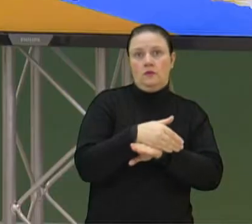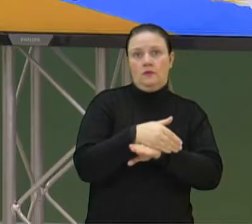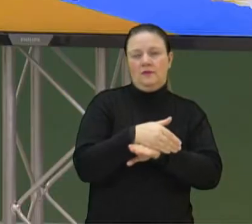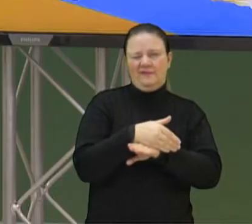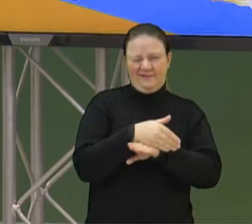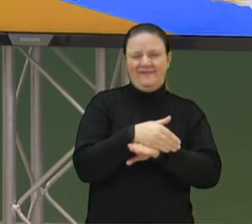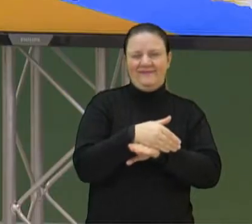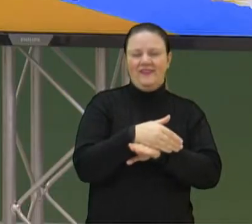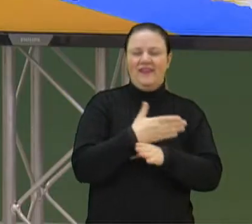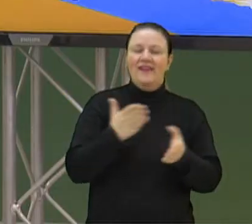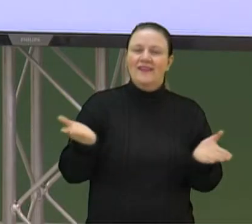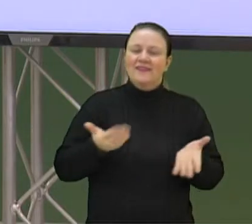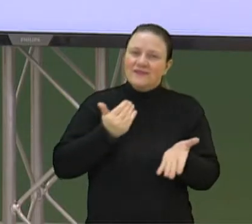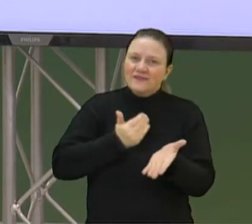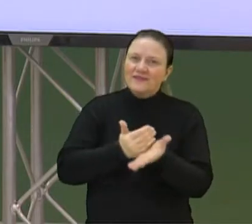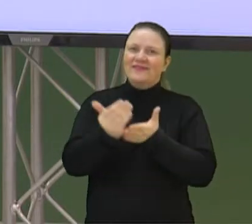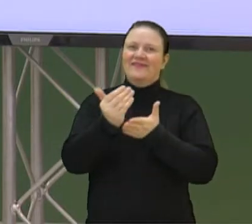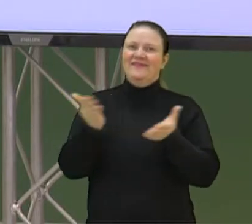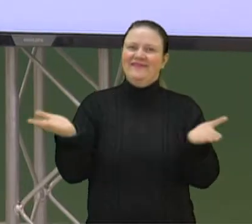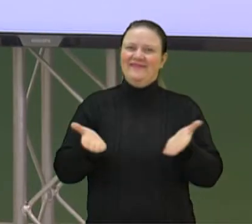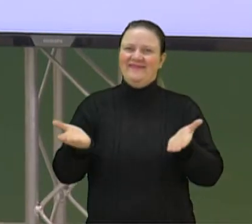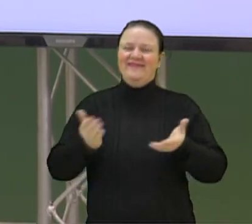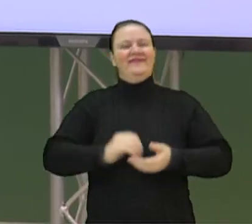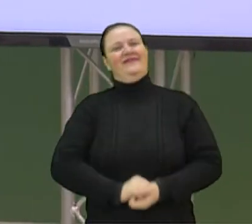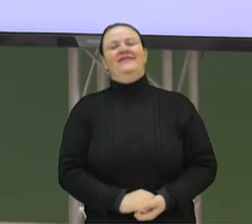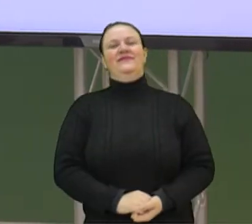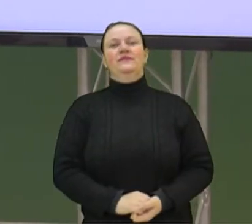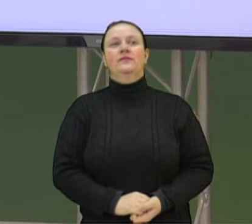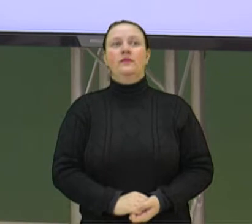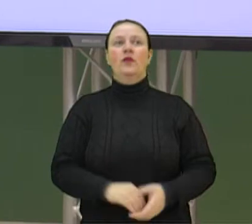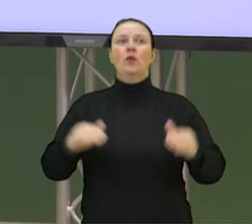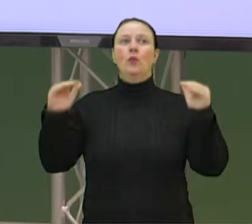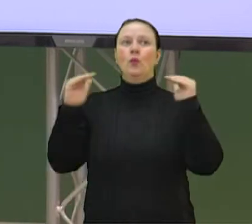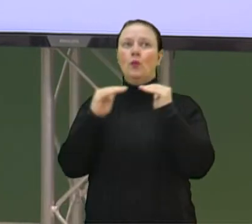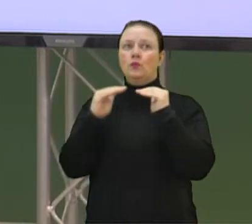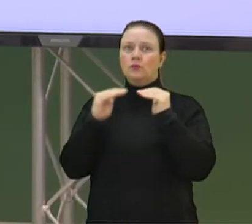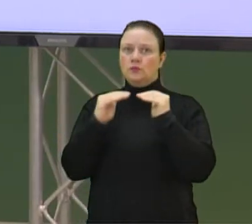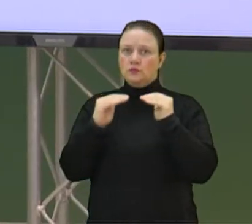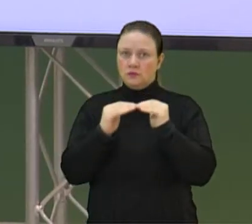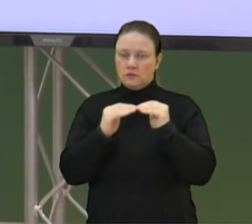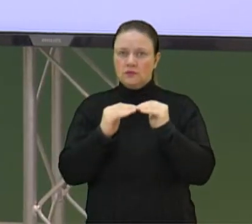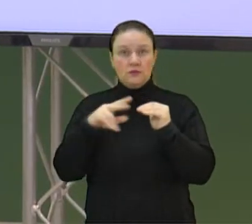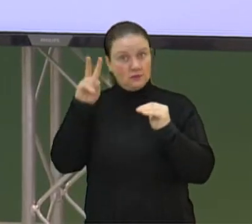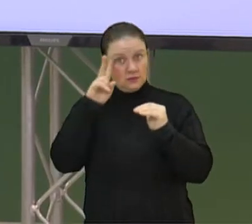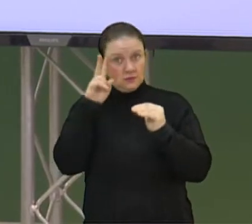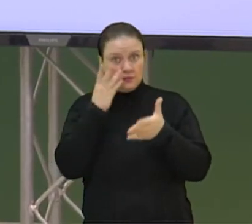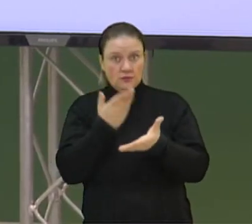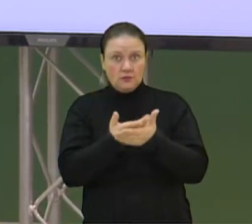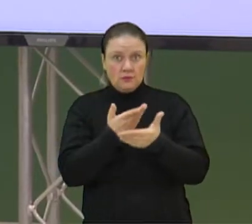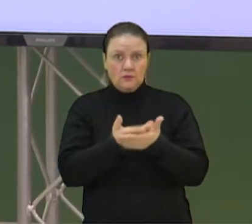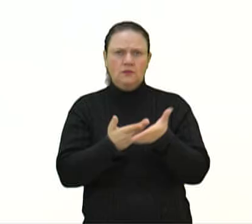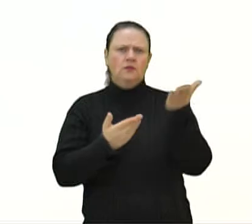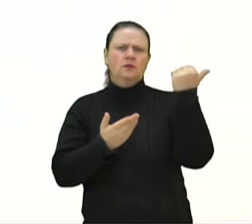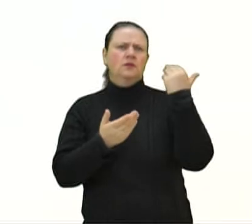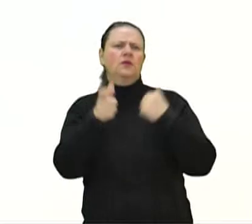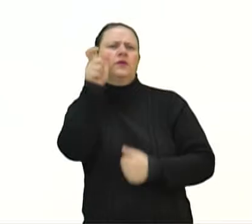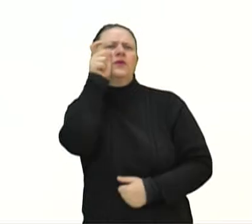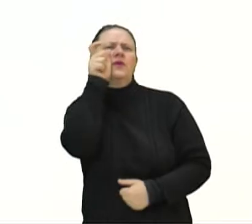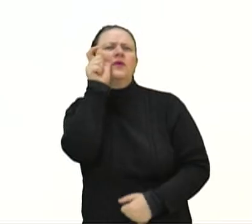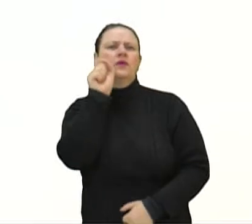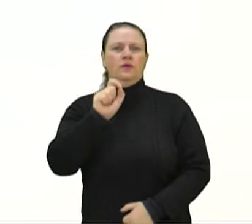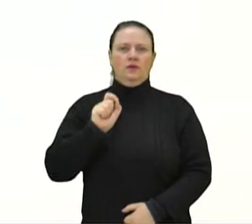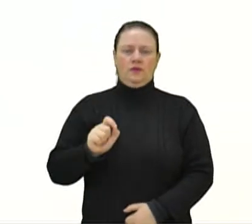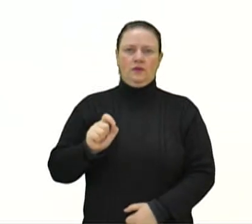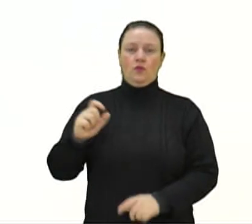vamos começar? Vamos começar? Te acuerdas de la clase passada? Você se lembra da aula passada? Que vimos? Vimos